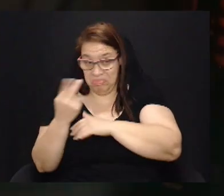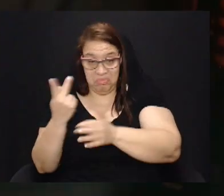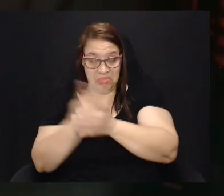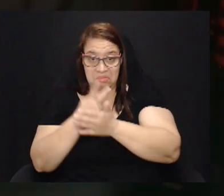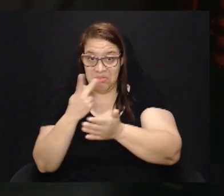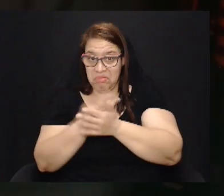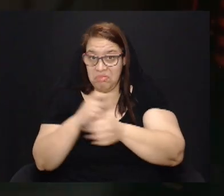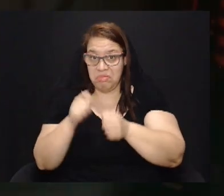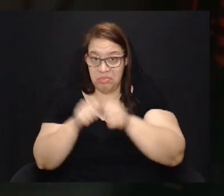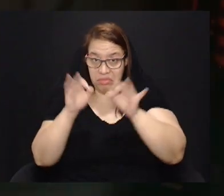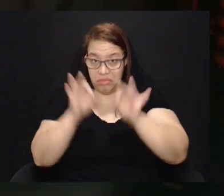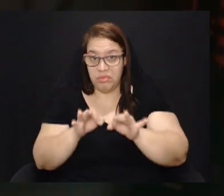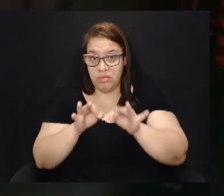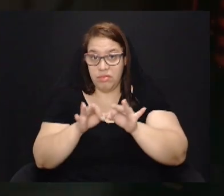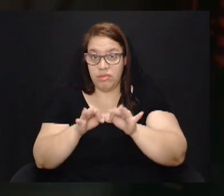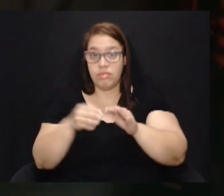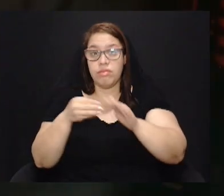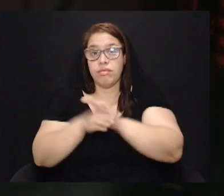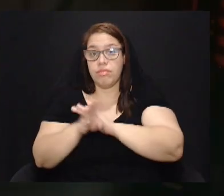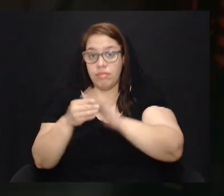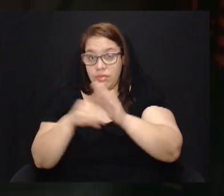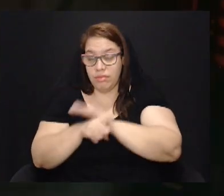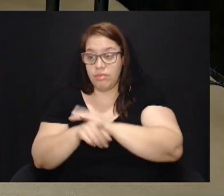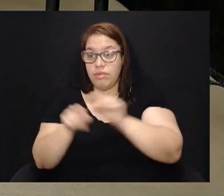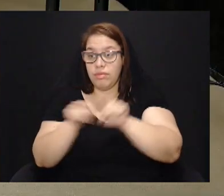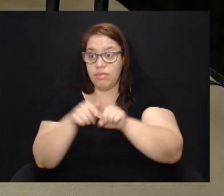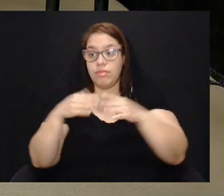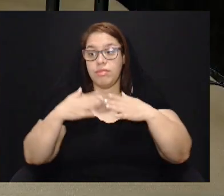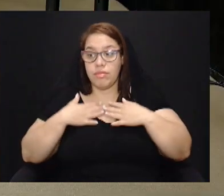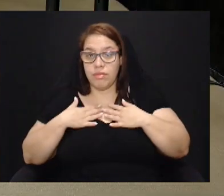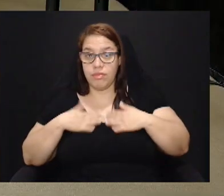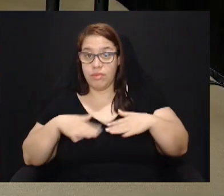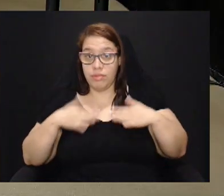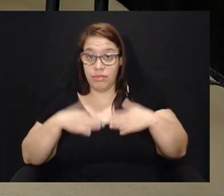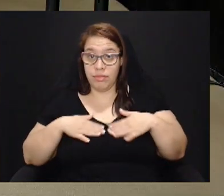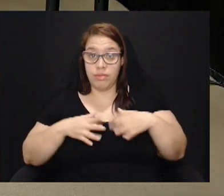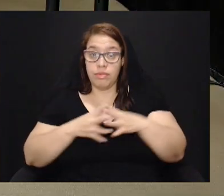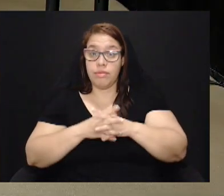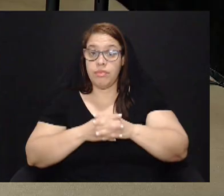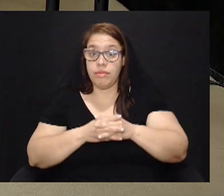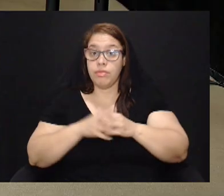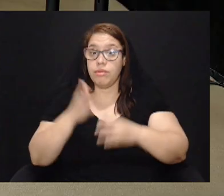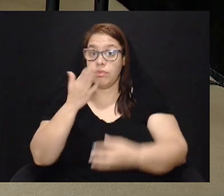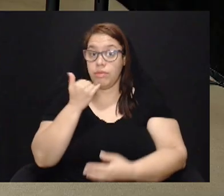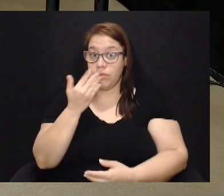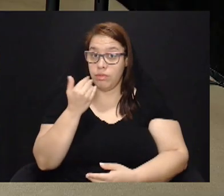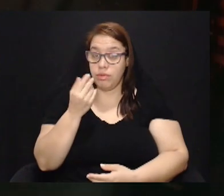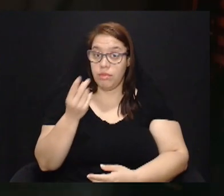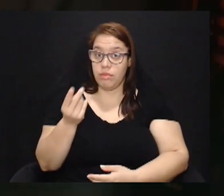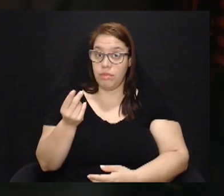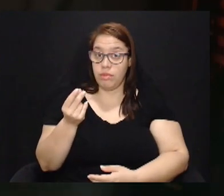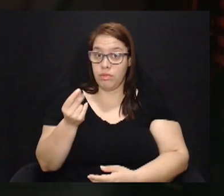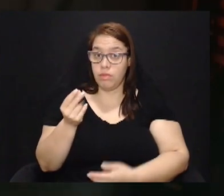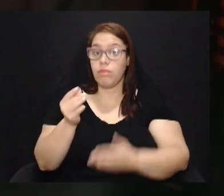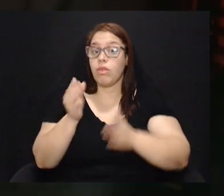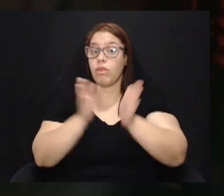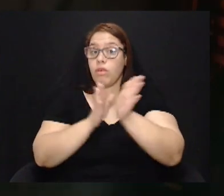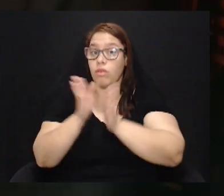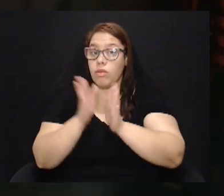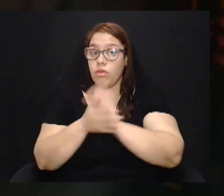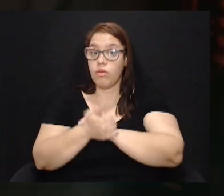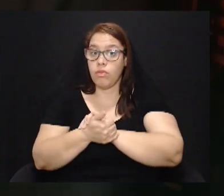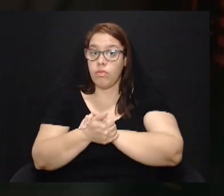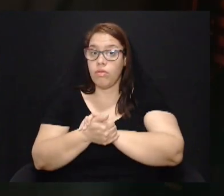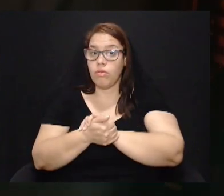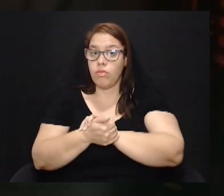ele vai se acostumar também, pode ficar tranquilo. Agora, como nós estamos falando aqui de alimentação saudável, acessível, vamos lá, uma